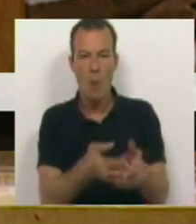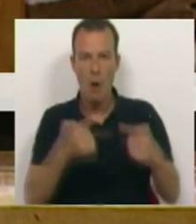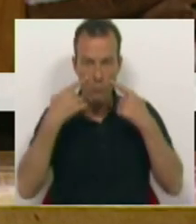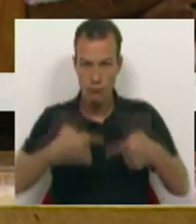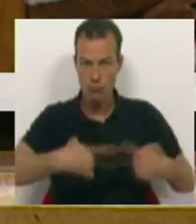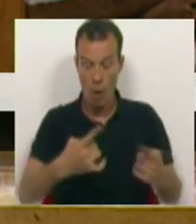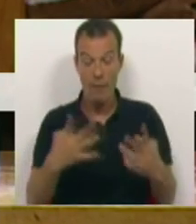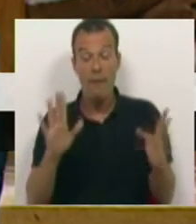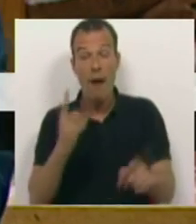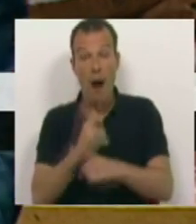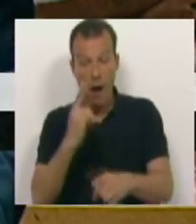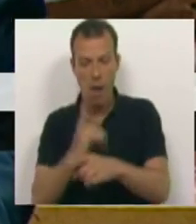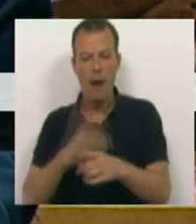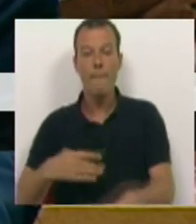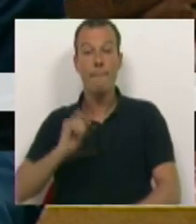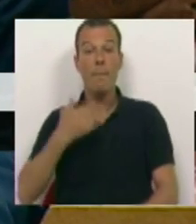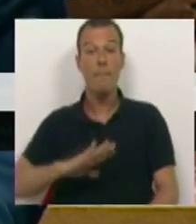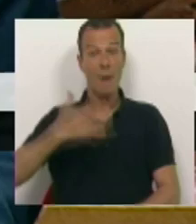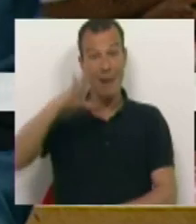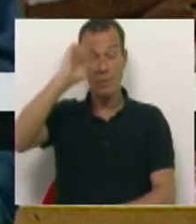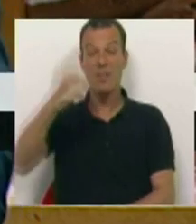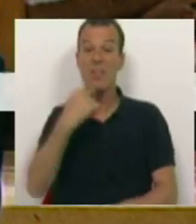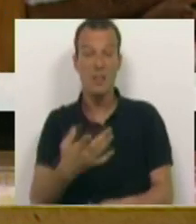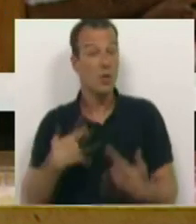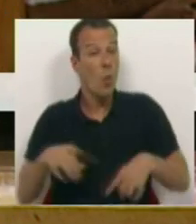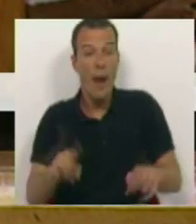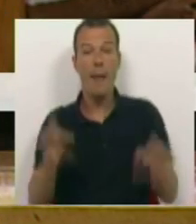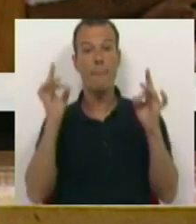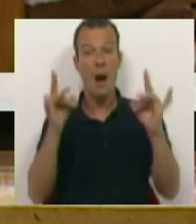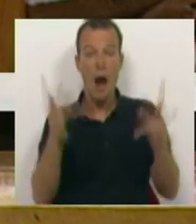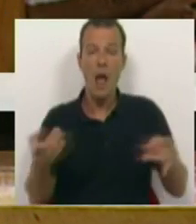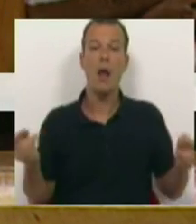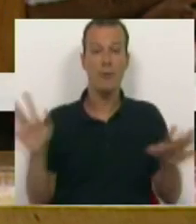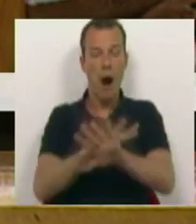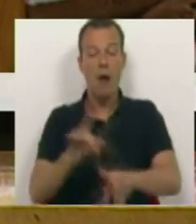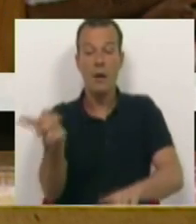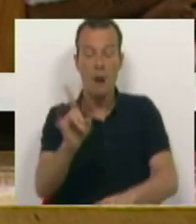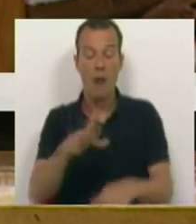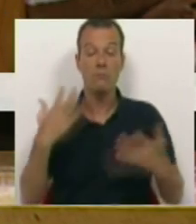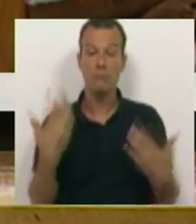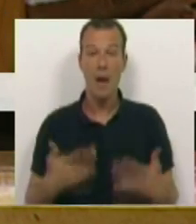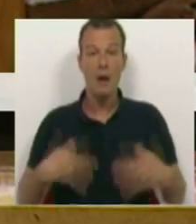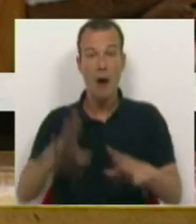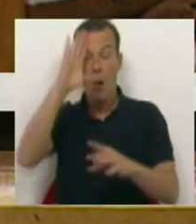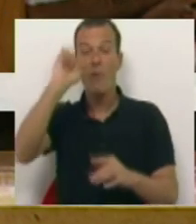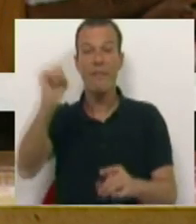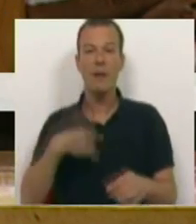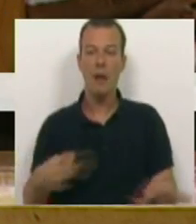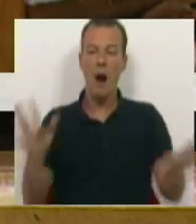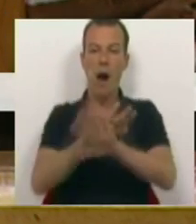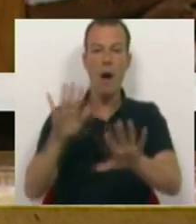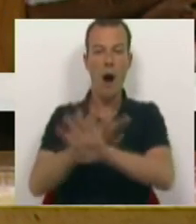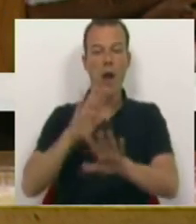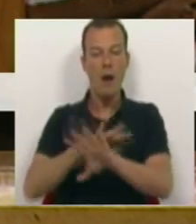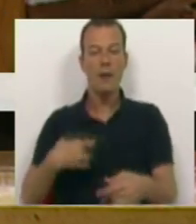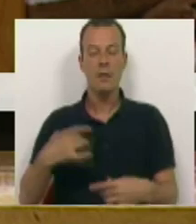justificação, o Primeiro-Ministro lembrou que não vivemos como a Alice no País das Maravilhas, mas é o Governo que faz de rainha de copas e aposta connosco